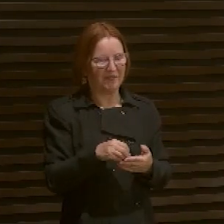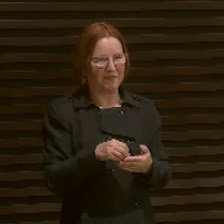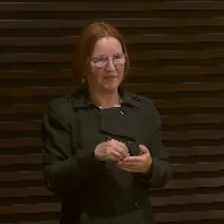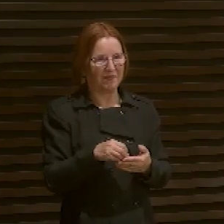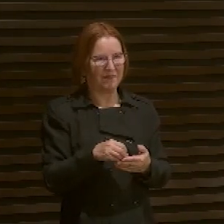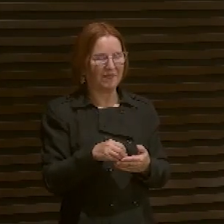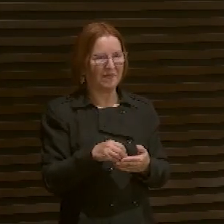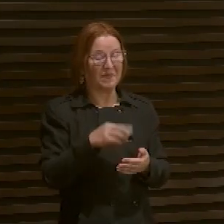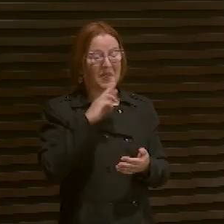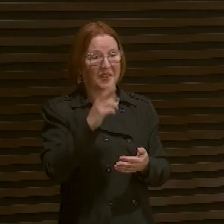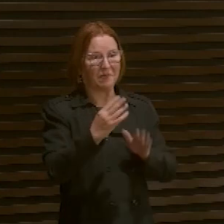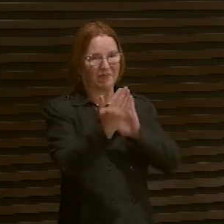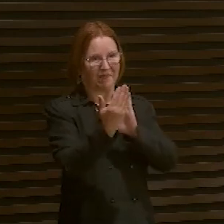nós.